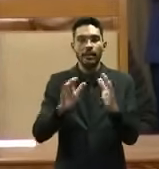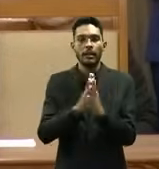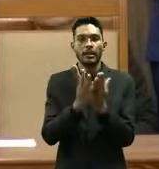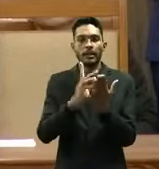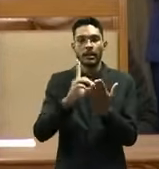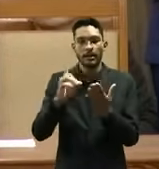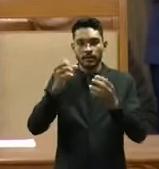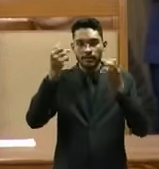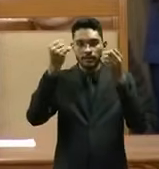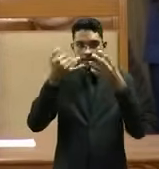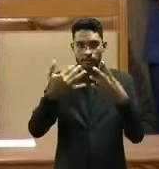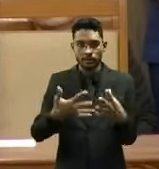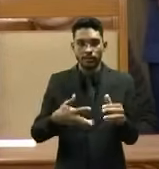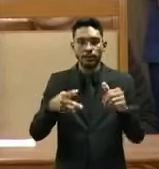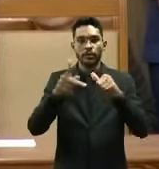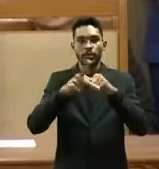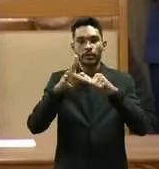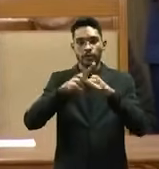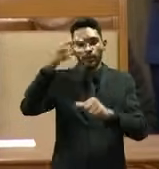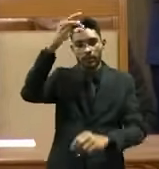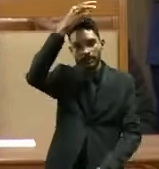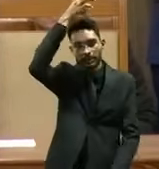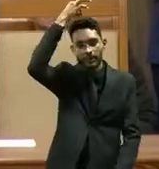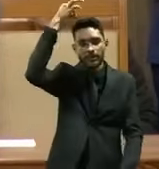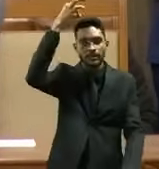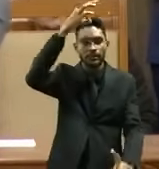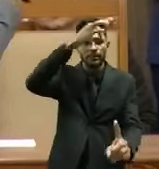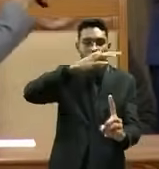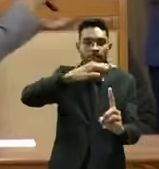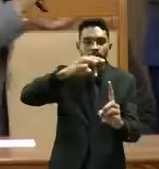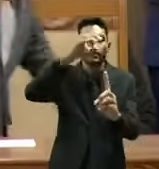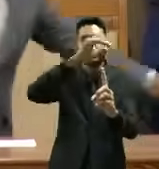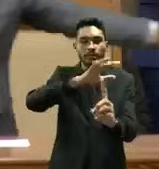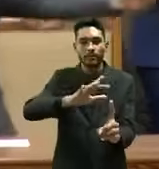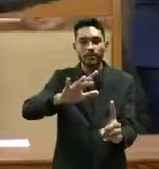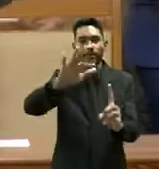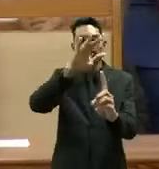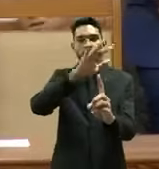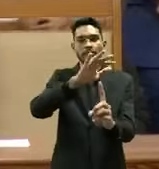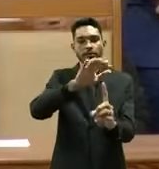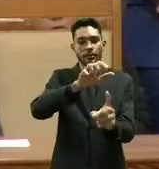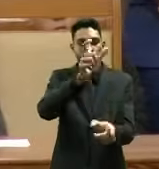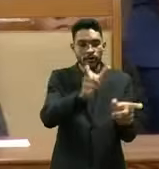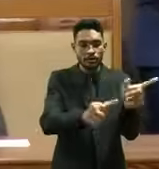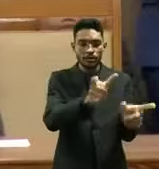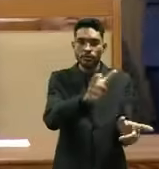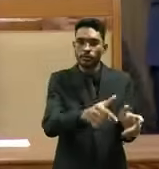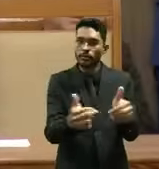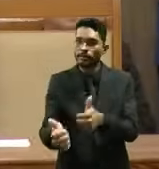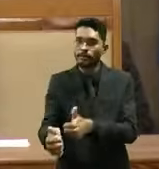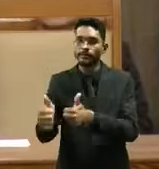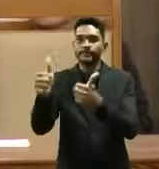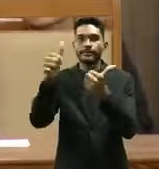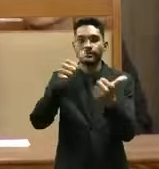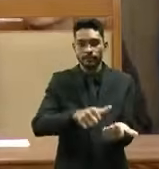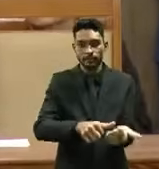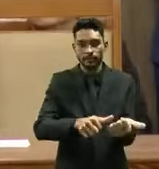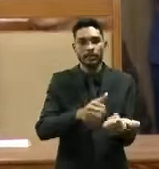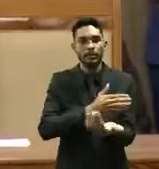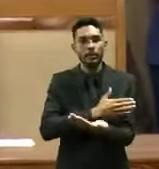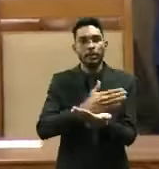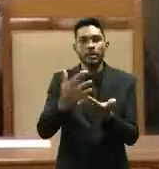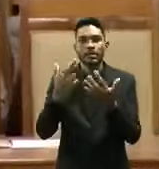espírito santo caiu sobre eles e eles foram batizados e falaram